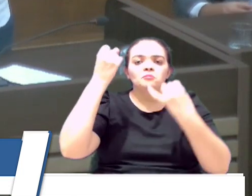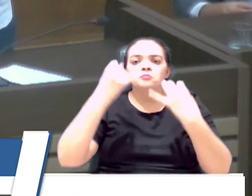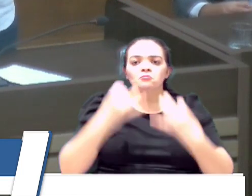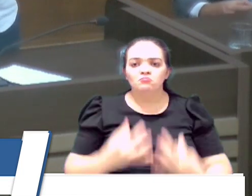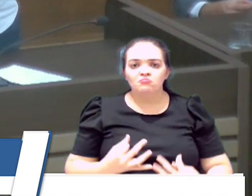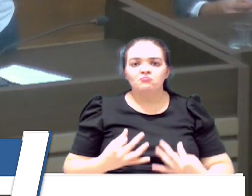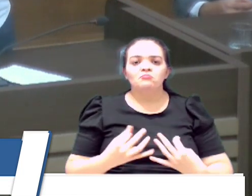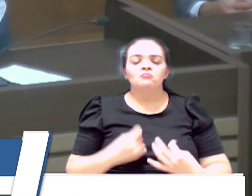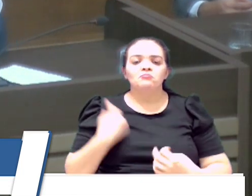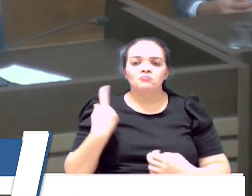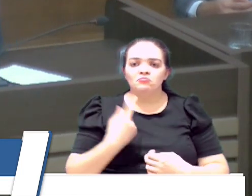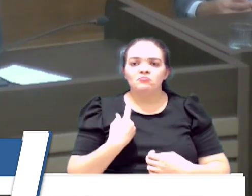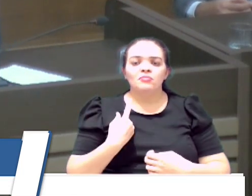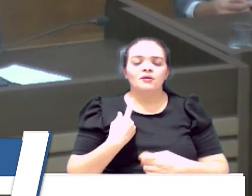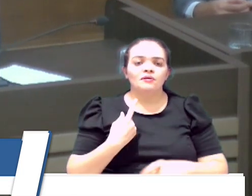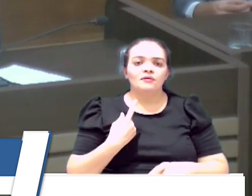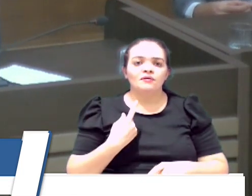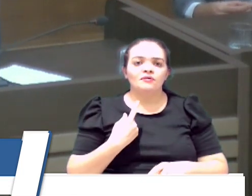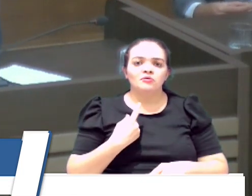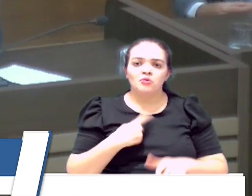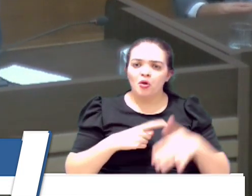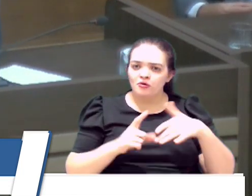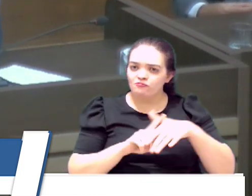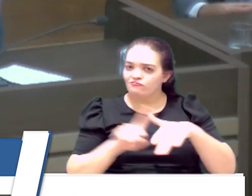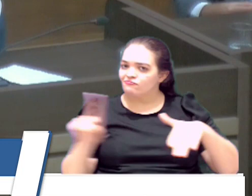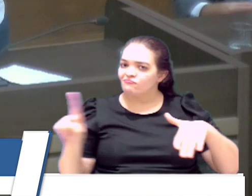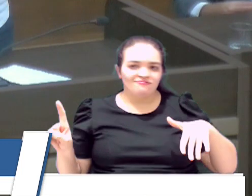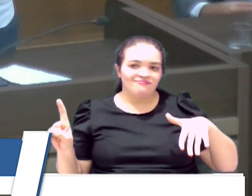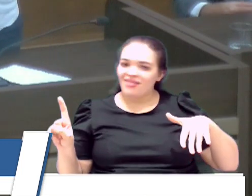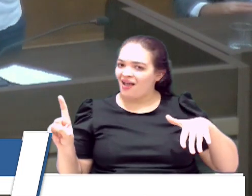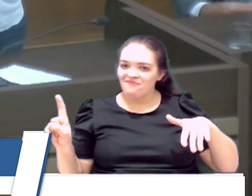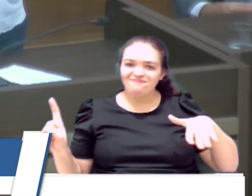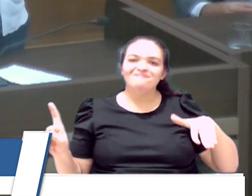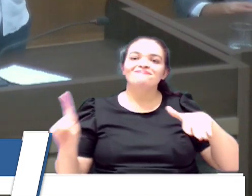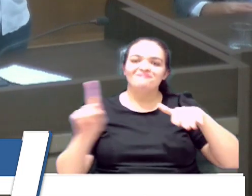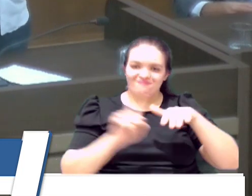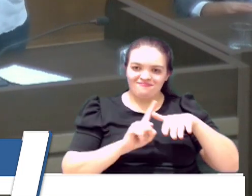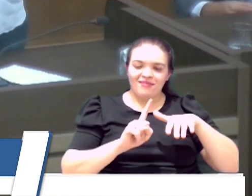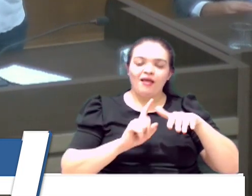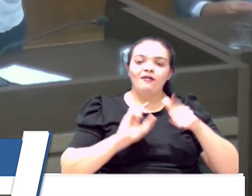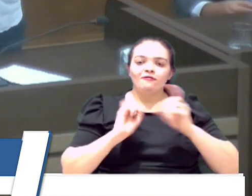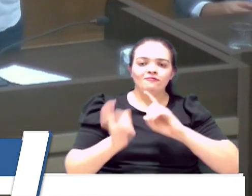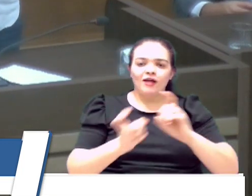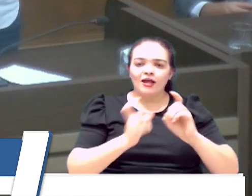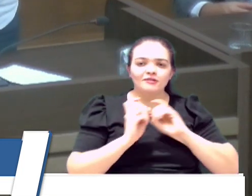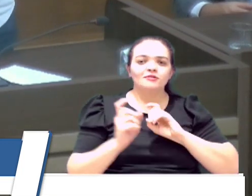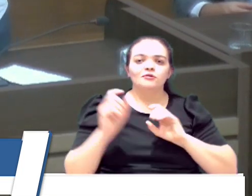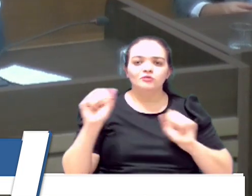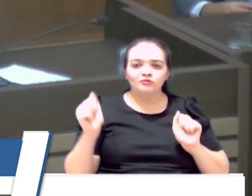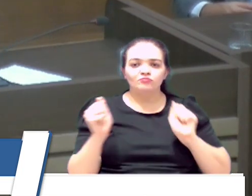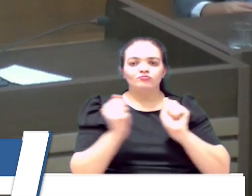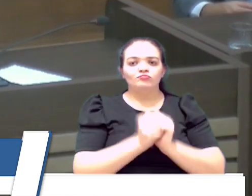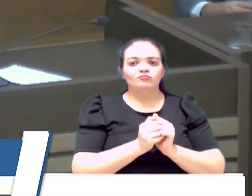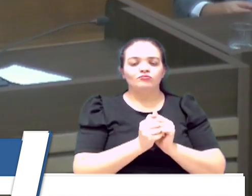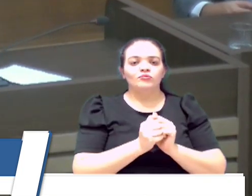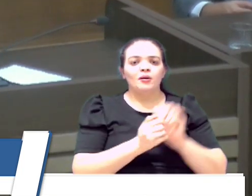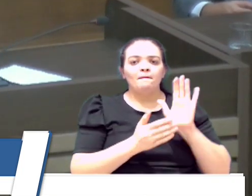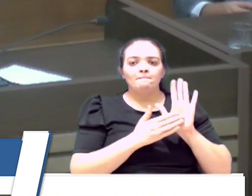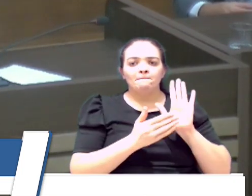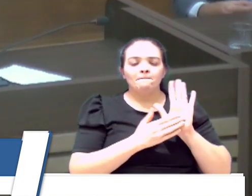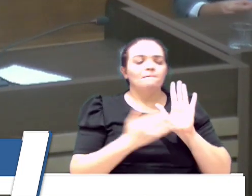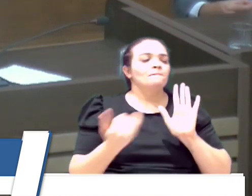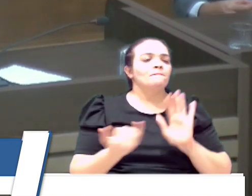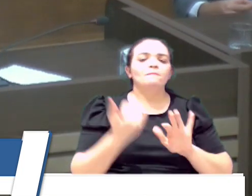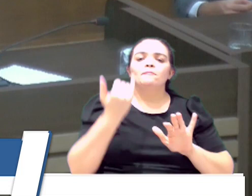a gente não vai ficar de fora. Não vai discutir só como convidado pautas tão importantes